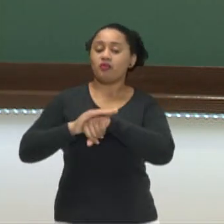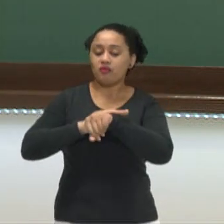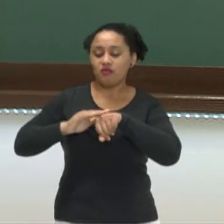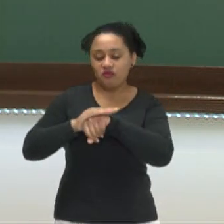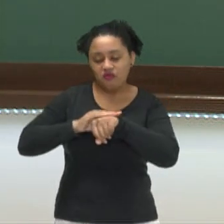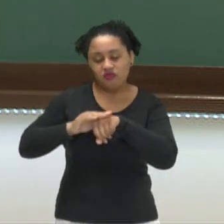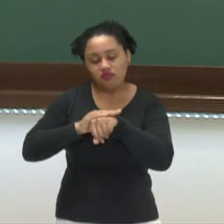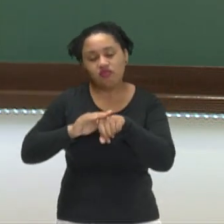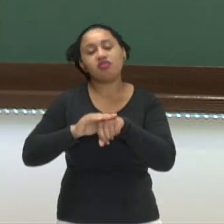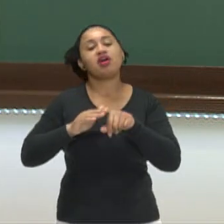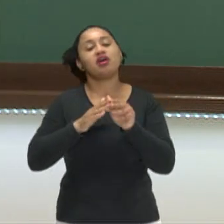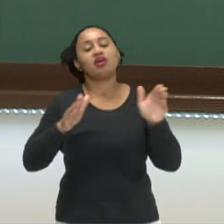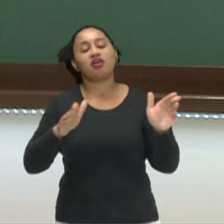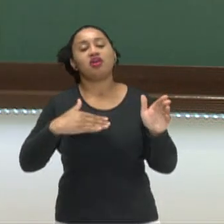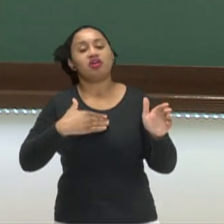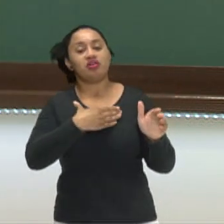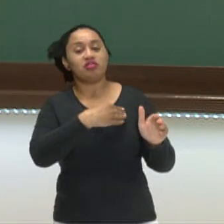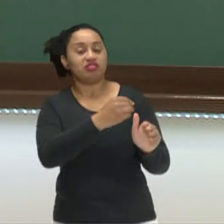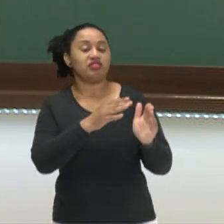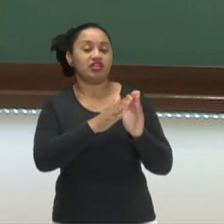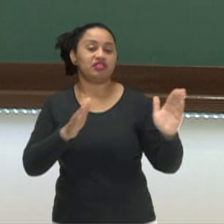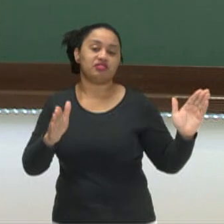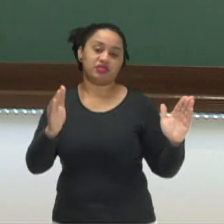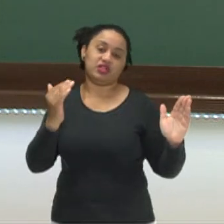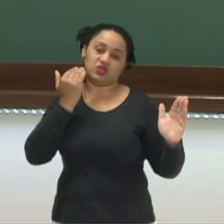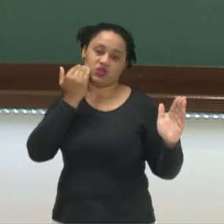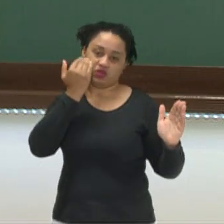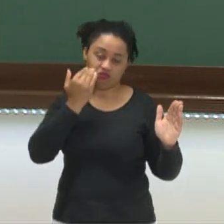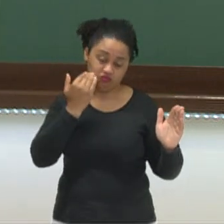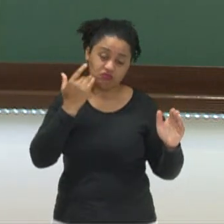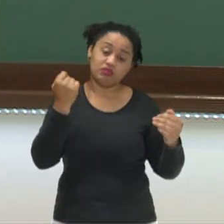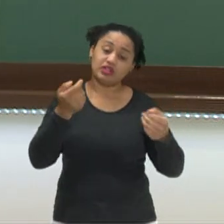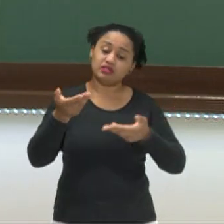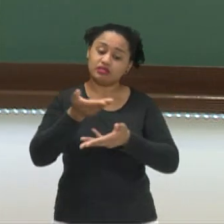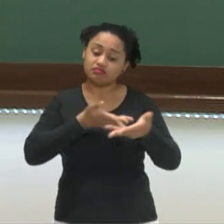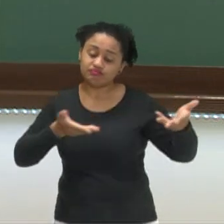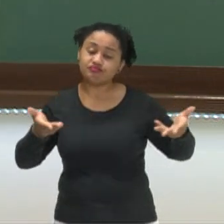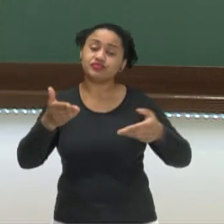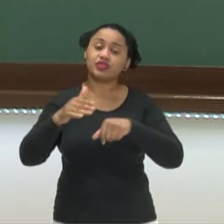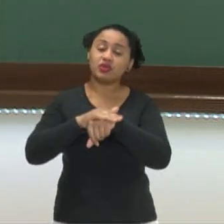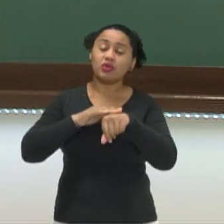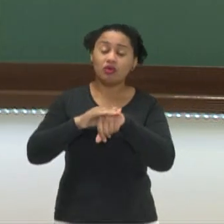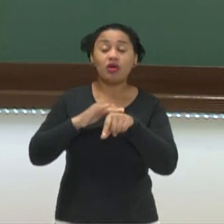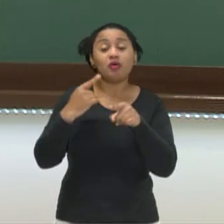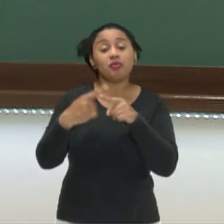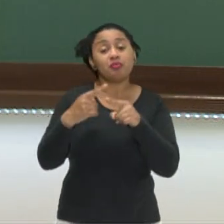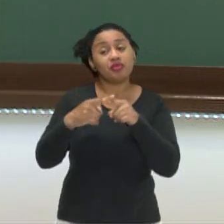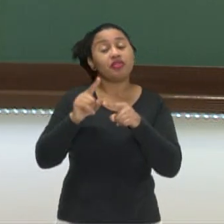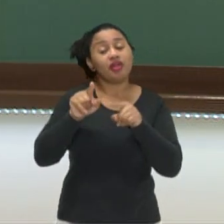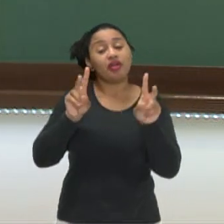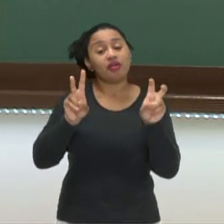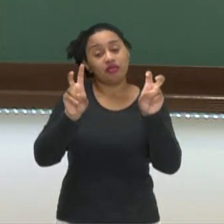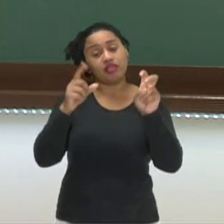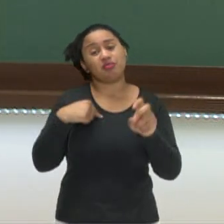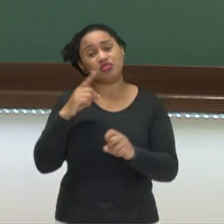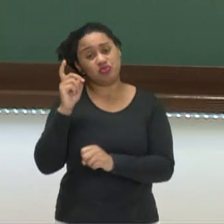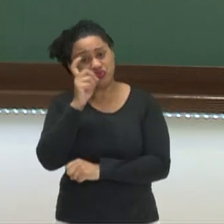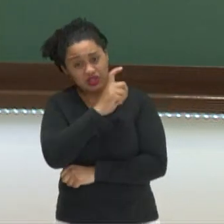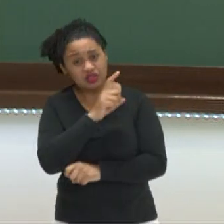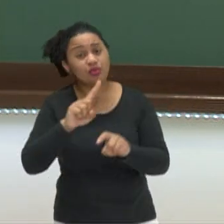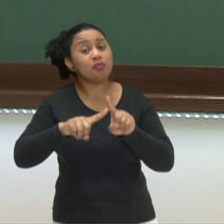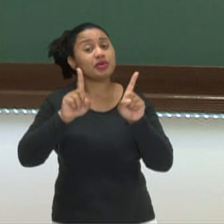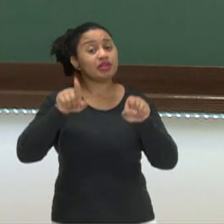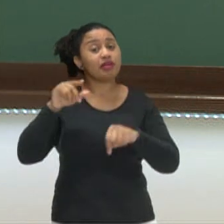quando o filho chega na adolescência, né? Tem que ter esse diálogo, porque realmente é um assunto delicado, mas é